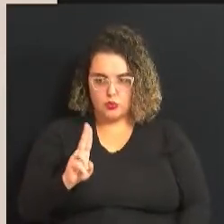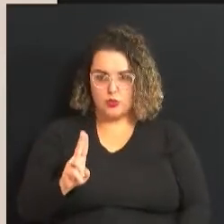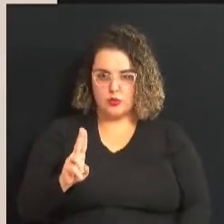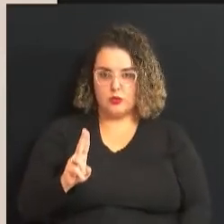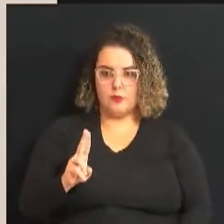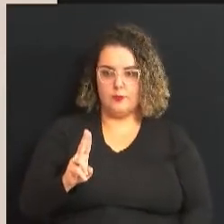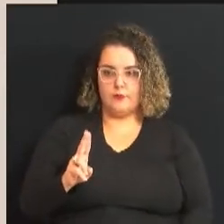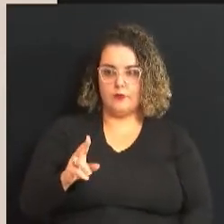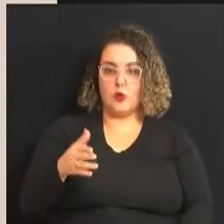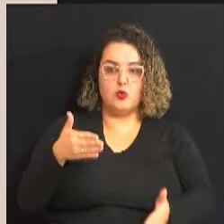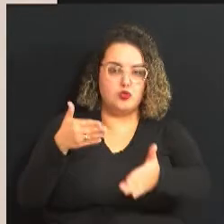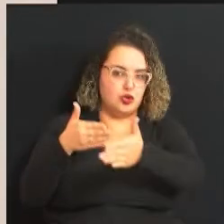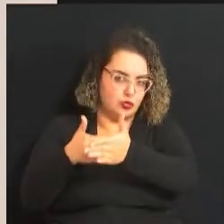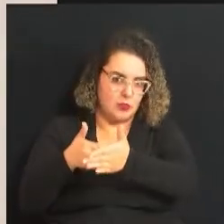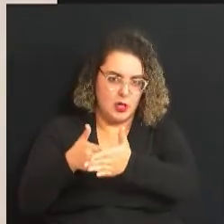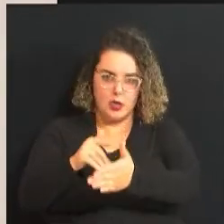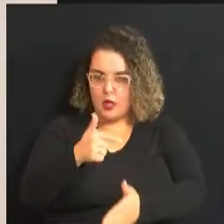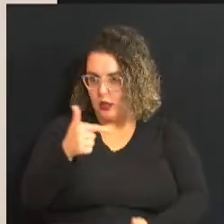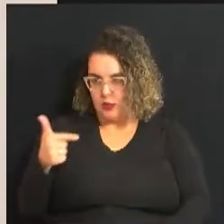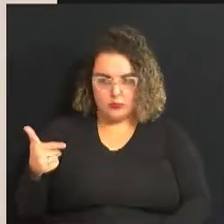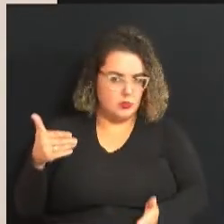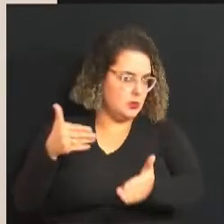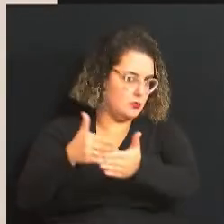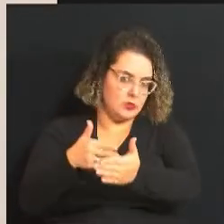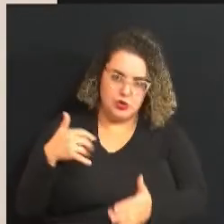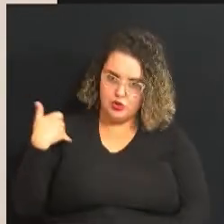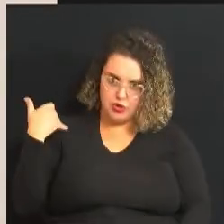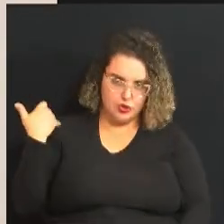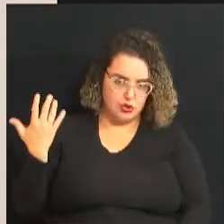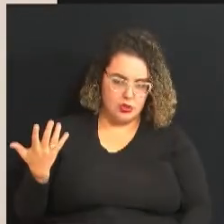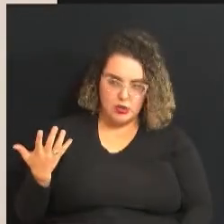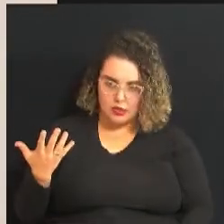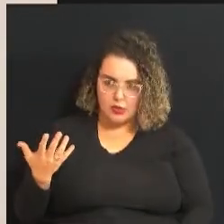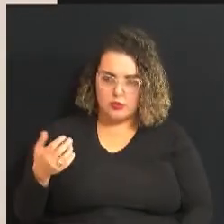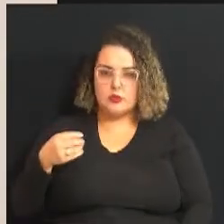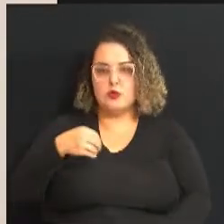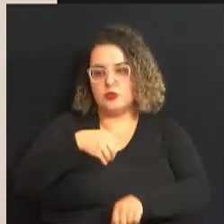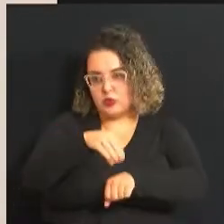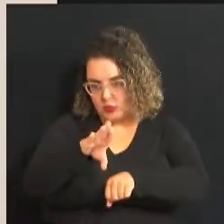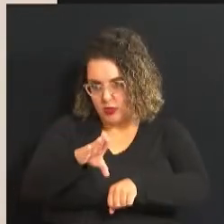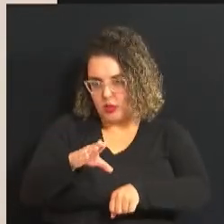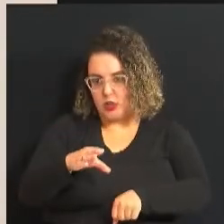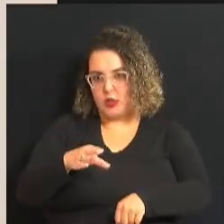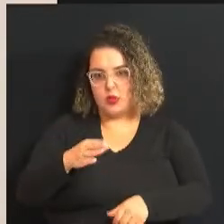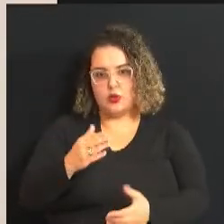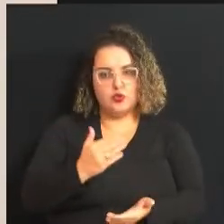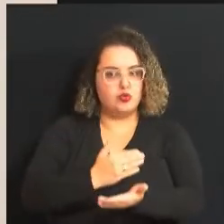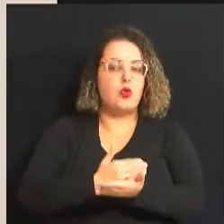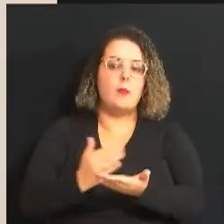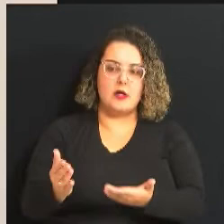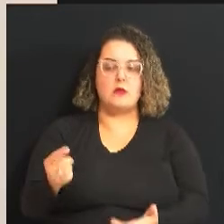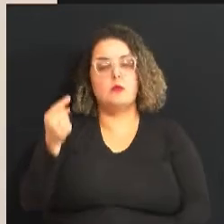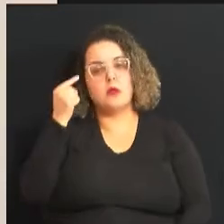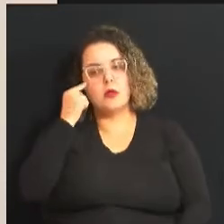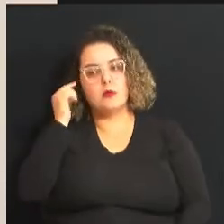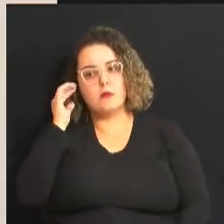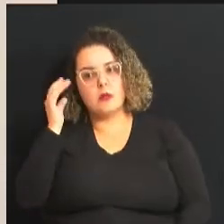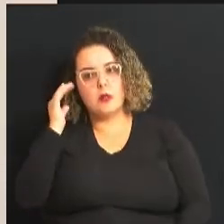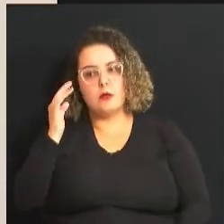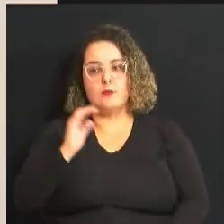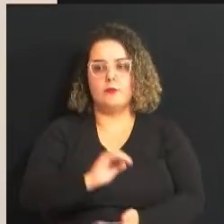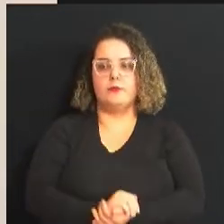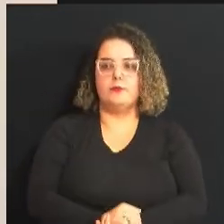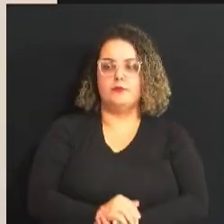barreira não têm limite de idade, então são os mais indicados para logo de início. Então vamos imaginar uma menina